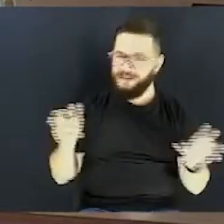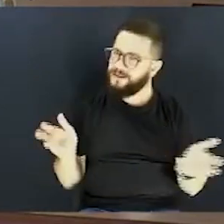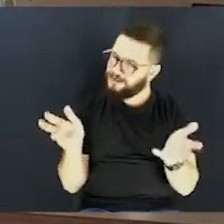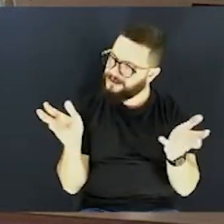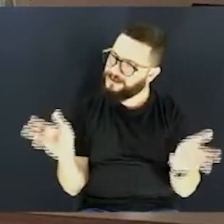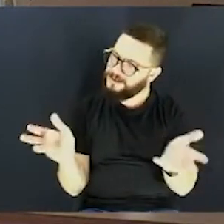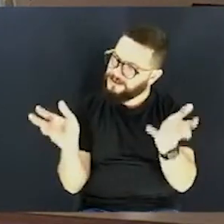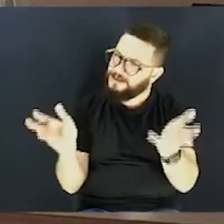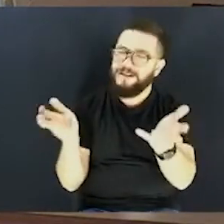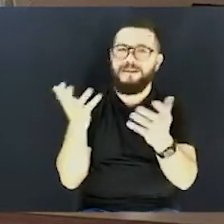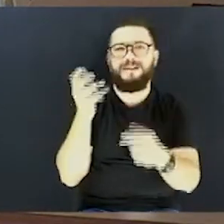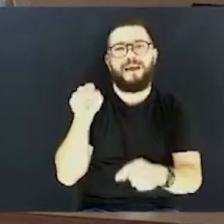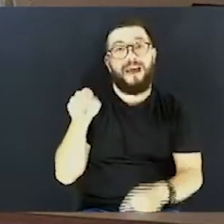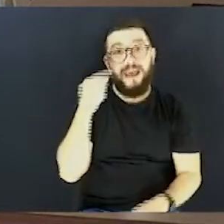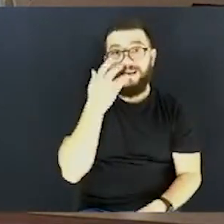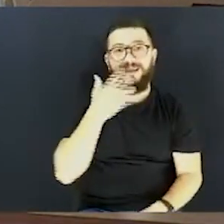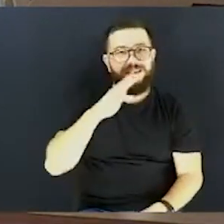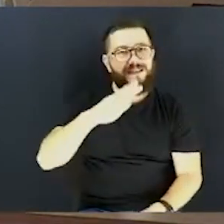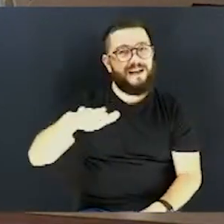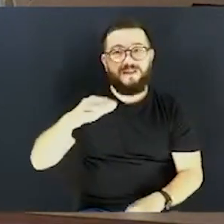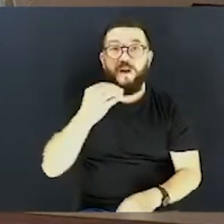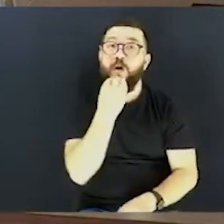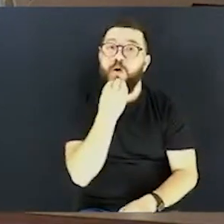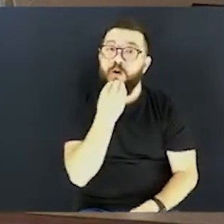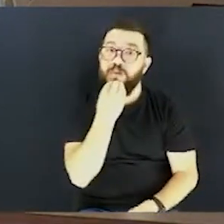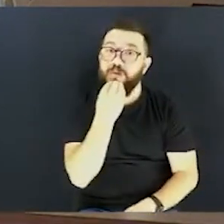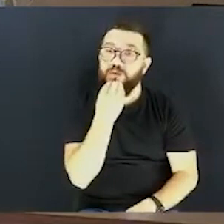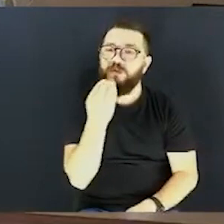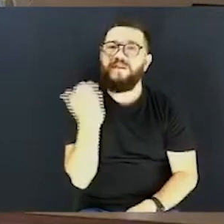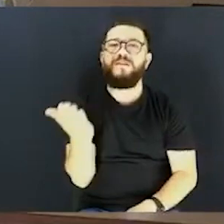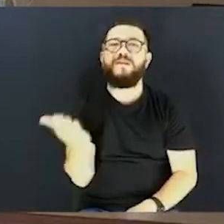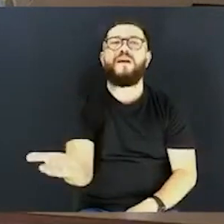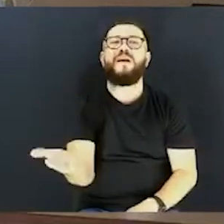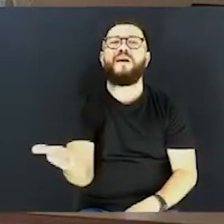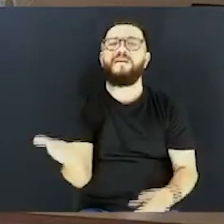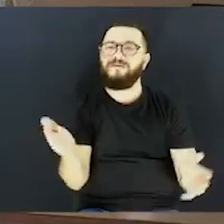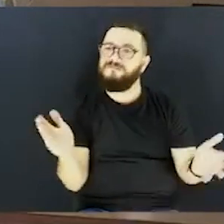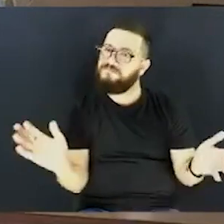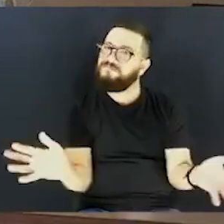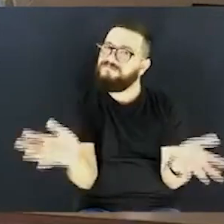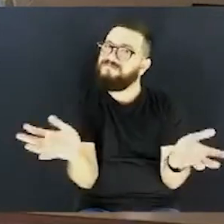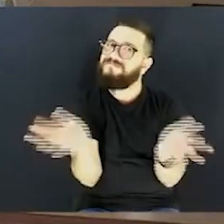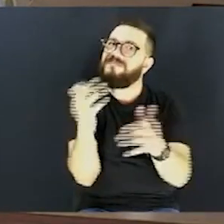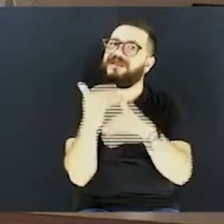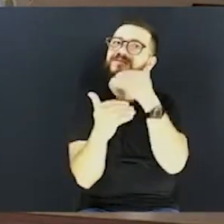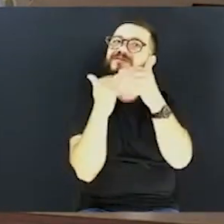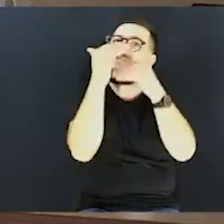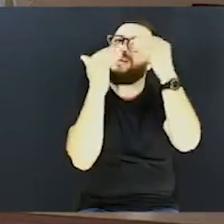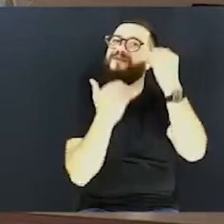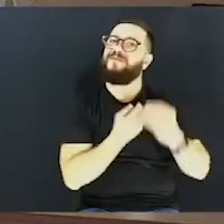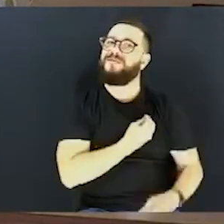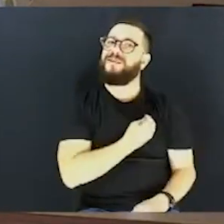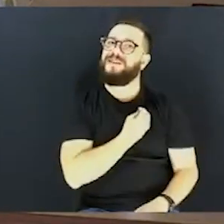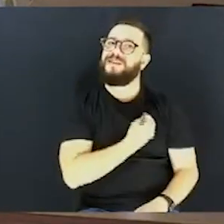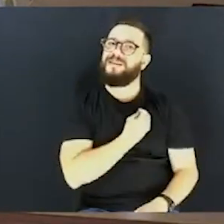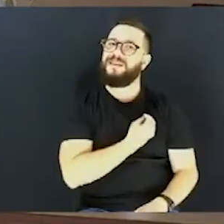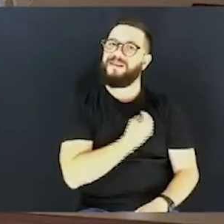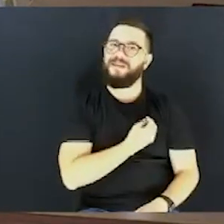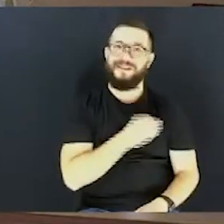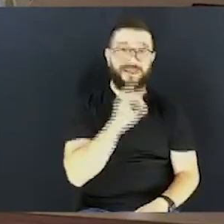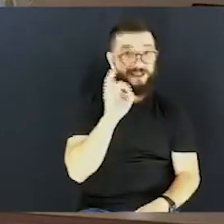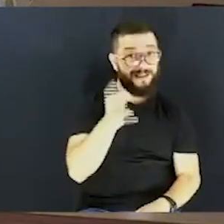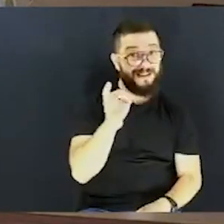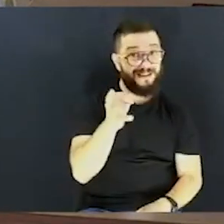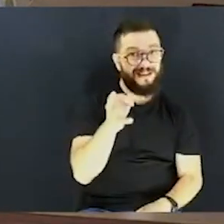tenha toda a oportunidade de ter um desenvolvimento melhor ao longo da sua vida. Então, receber essas crianças por mais tempo, mas